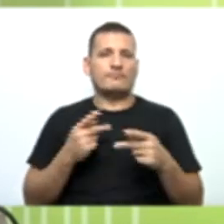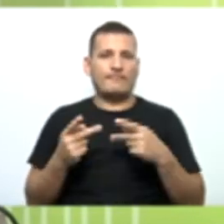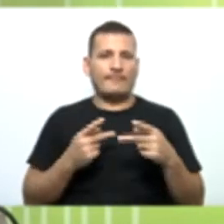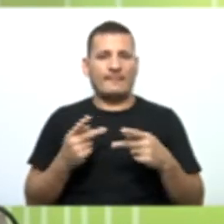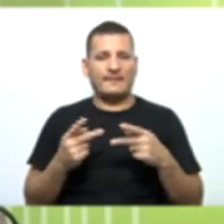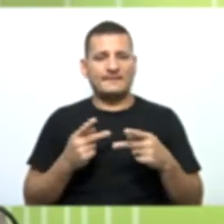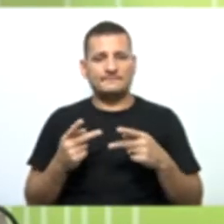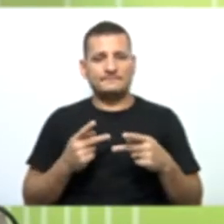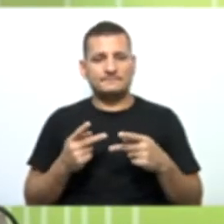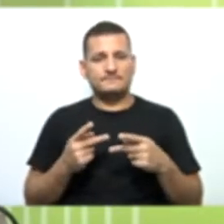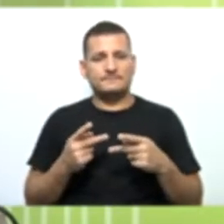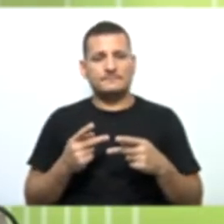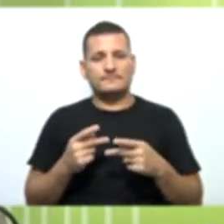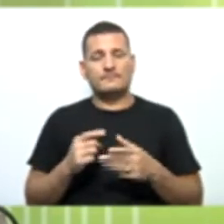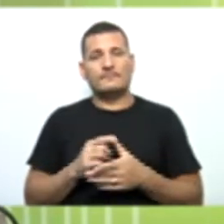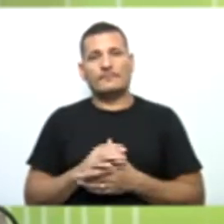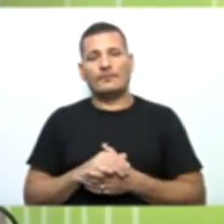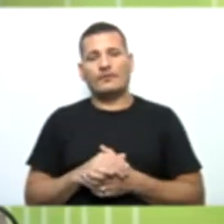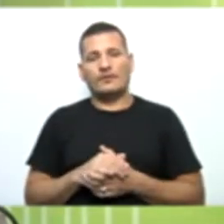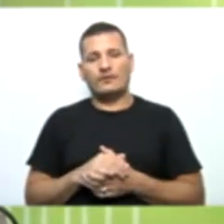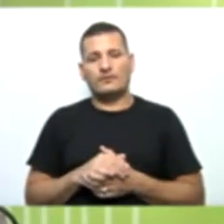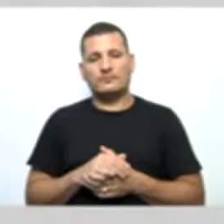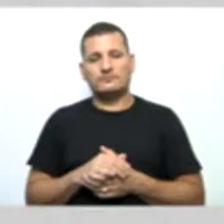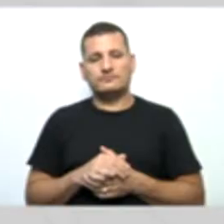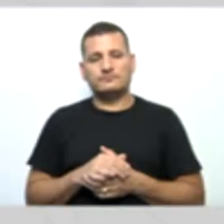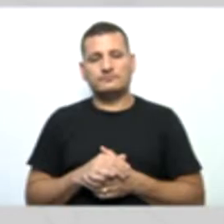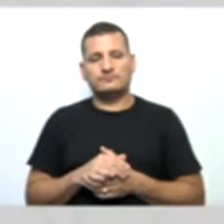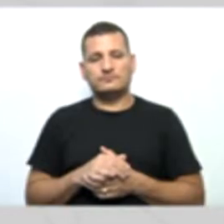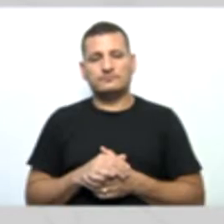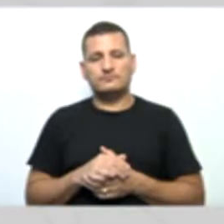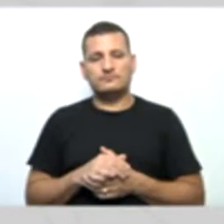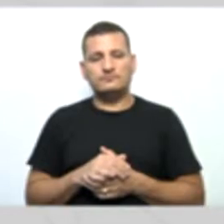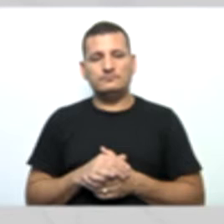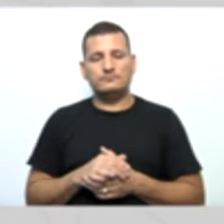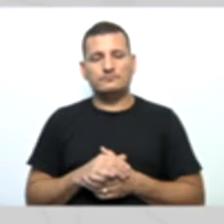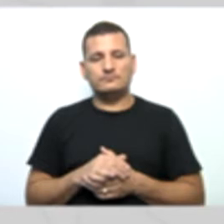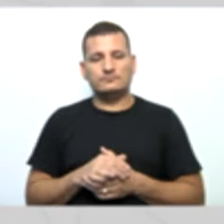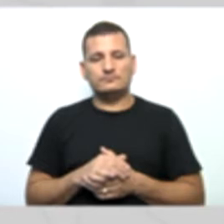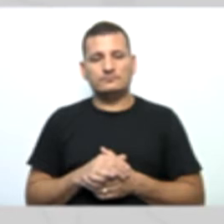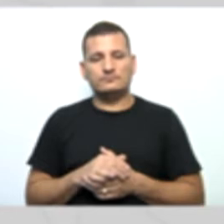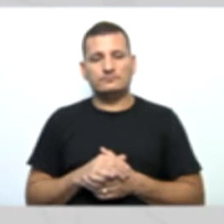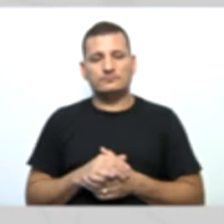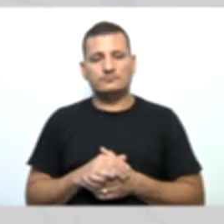isso? Essa é a nossa atenção para vocês. Continuando aqui, ó.